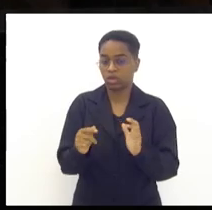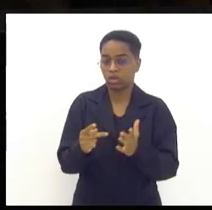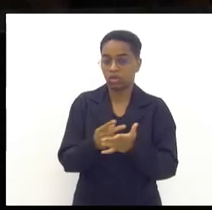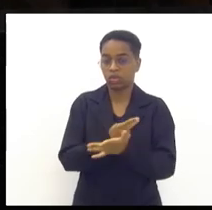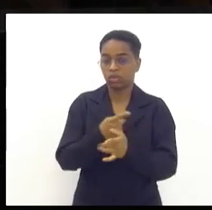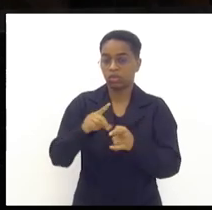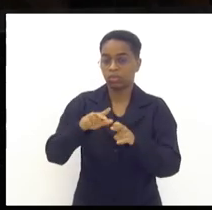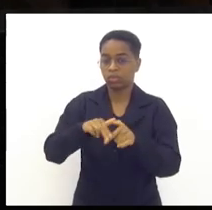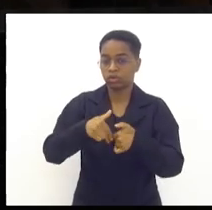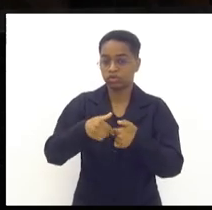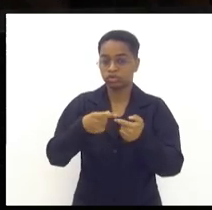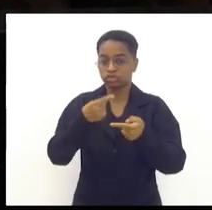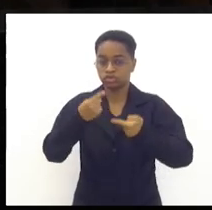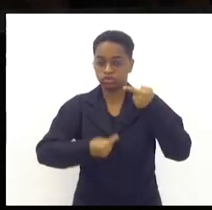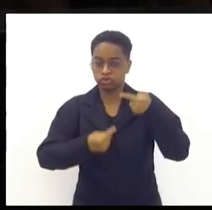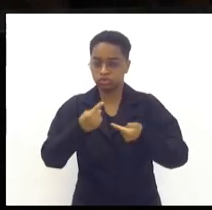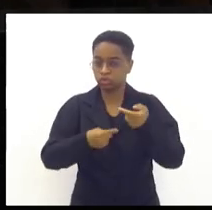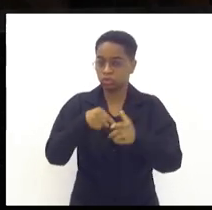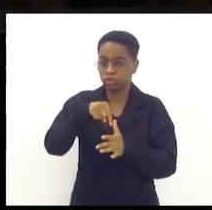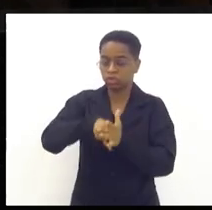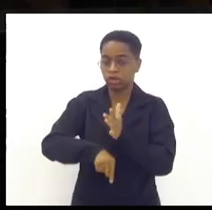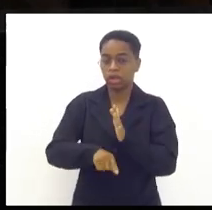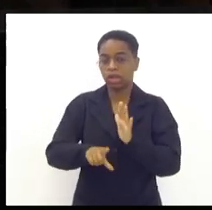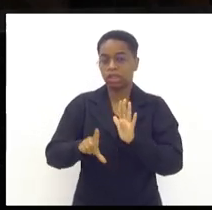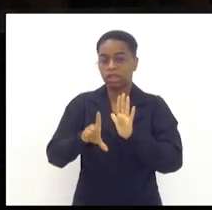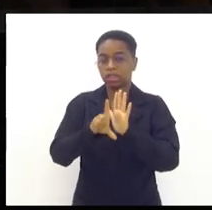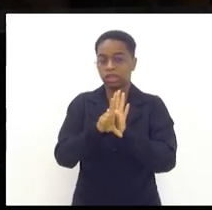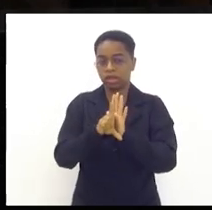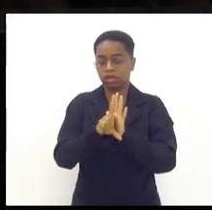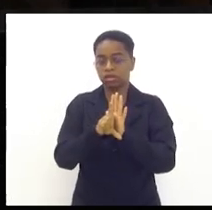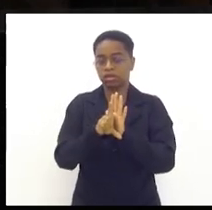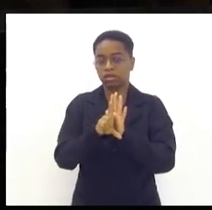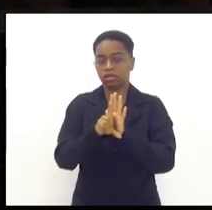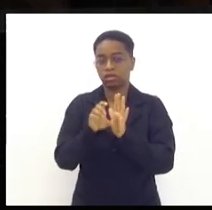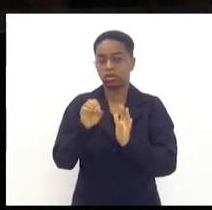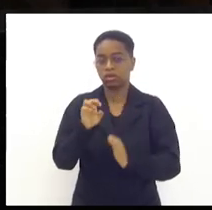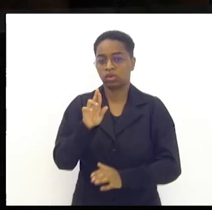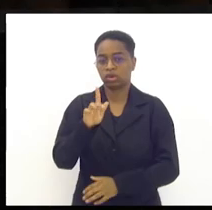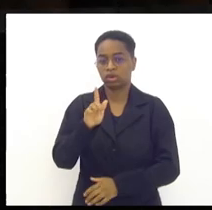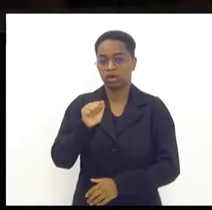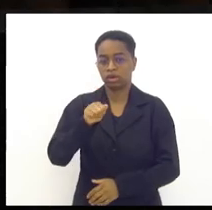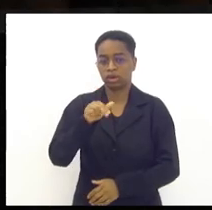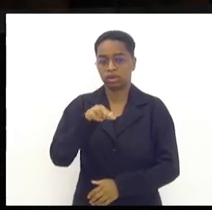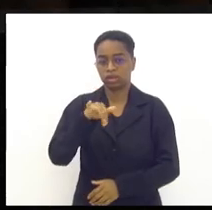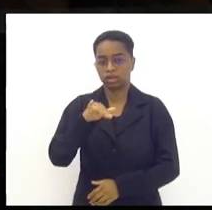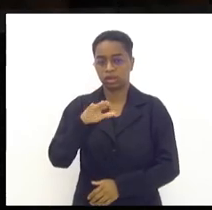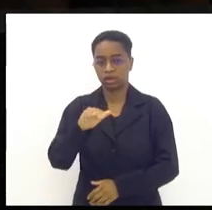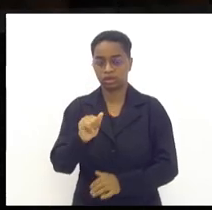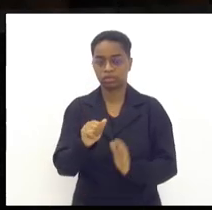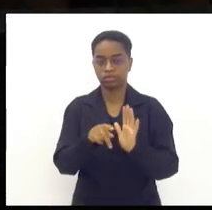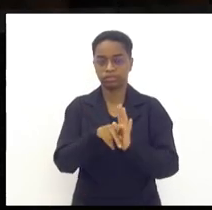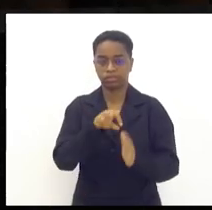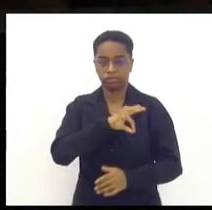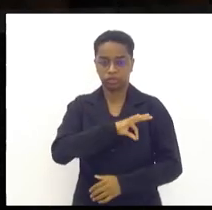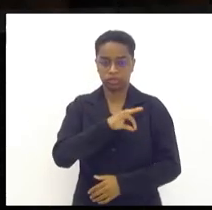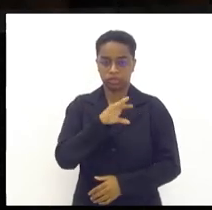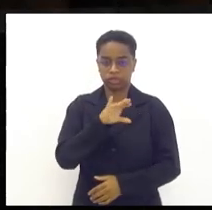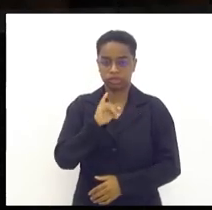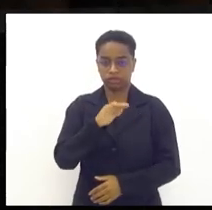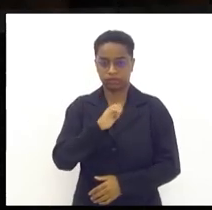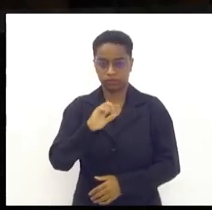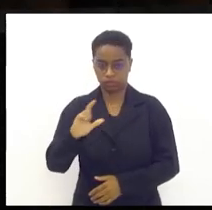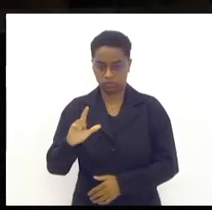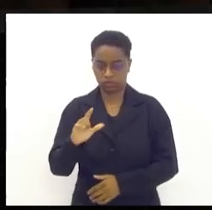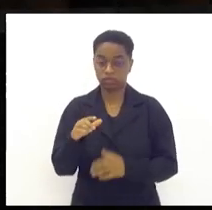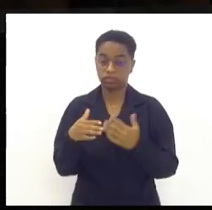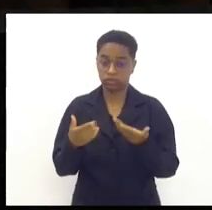aprofundamento de discussão da Lei Orgânica da Polícia Civil. A Lei Orgânica da Polícia Civil, quando